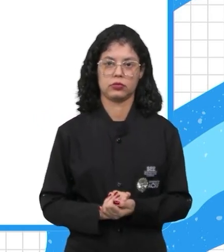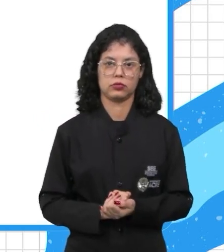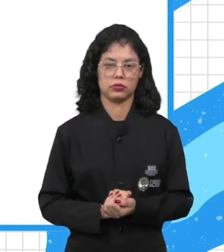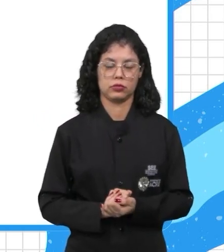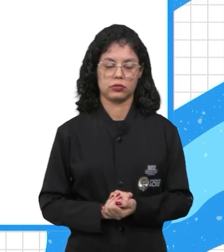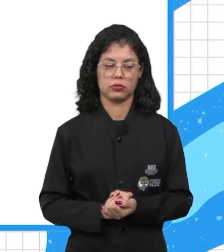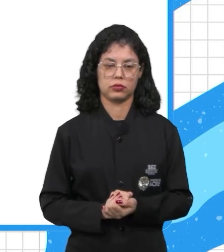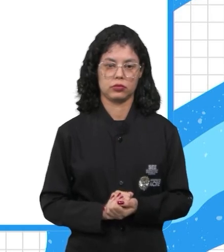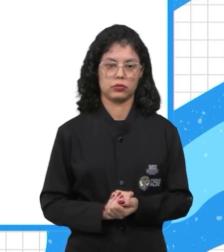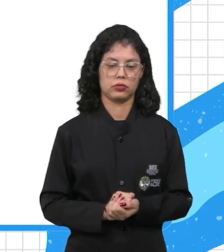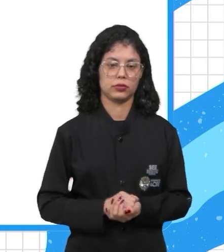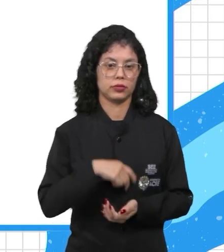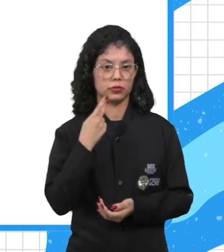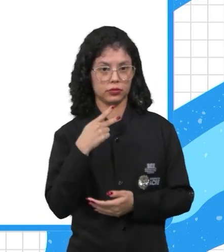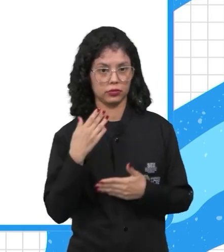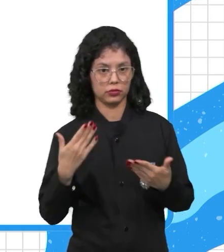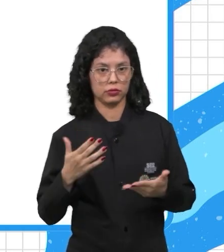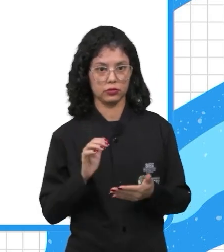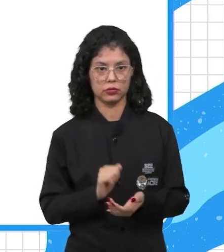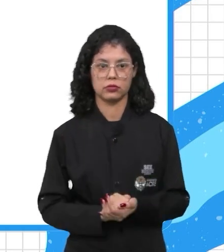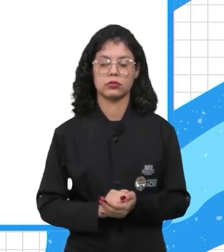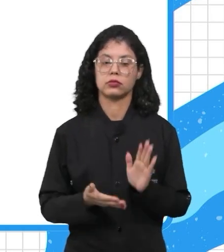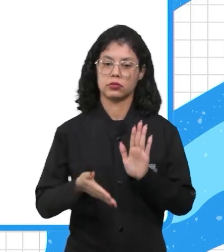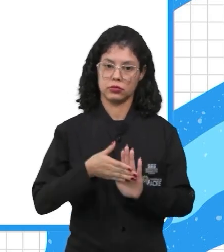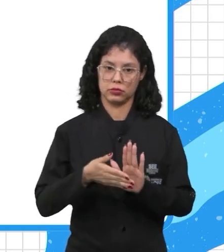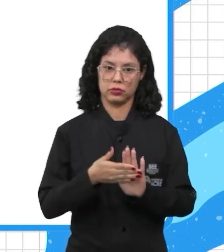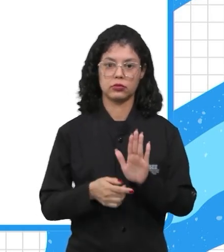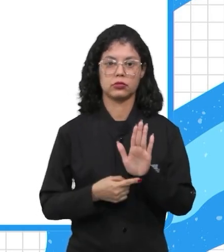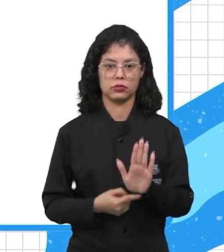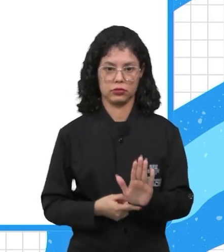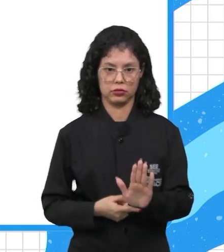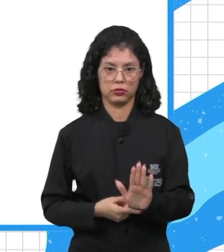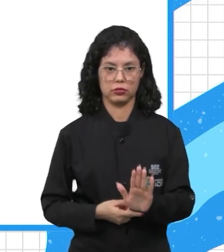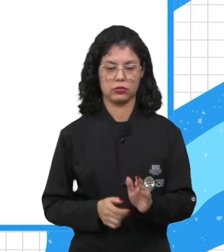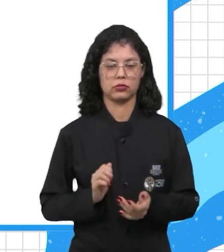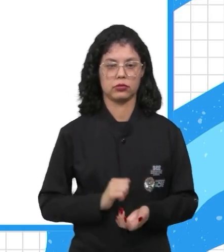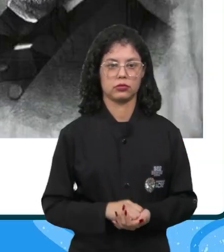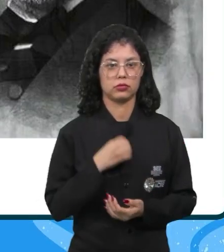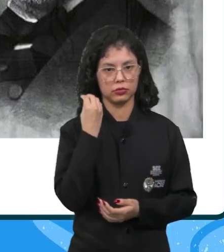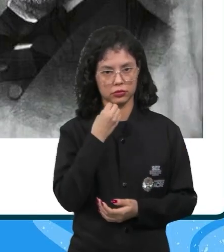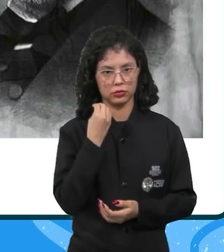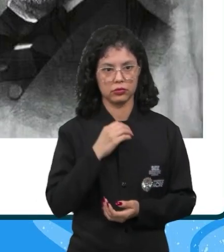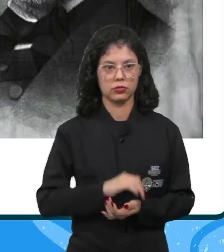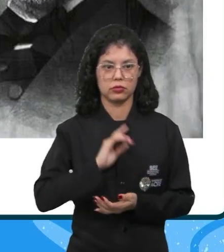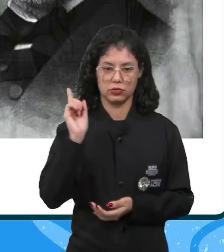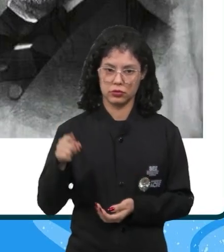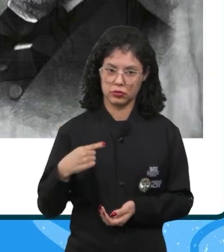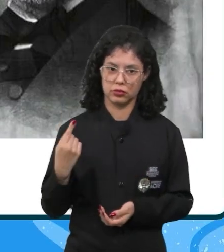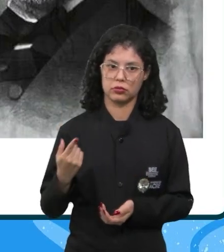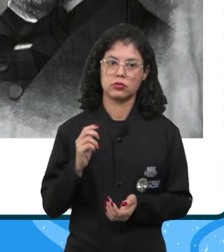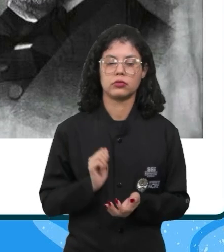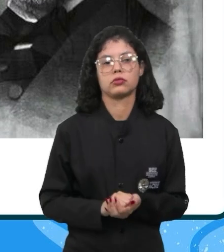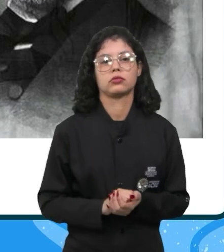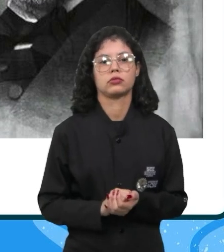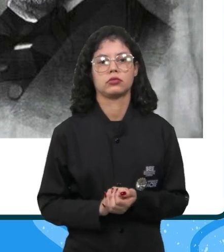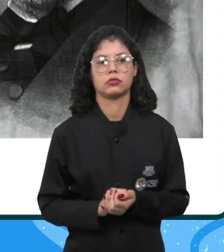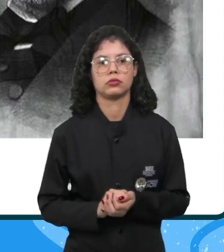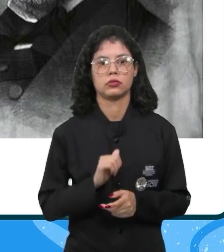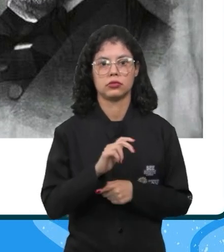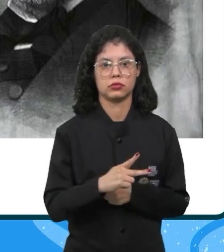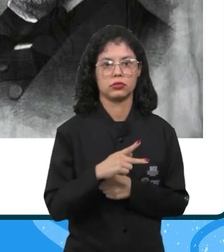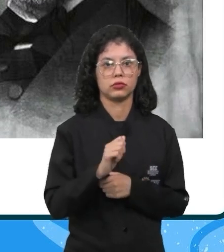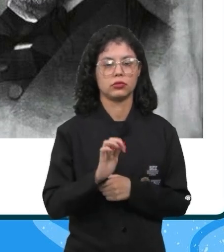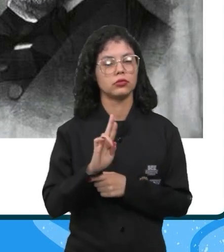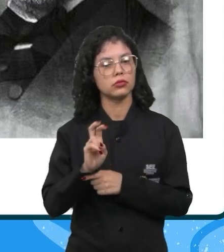né? Balela. E aí ele conseguiu provar isso com o seu experimento. Depois de um tempo, a gente teve ali o